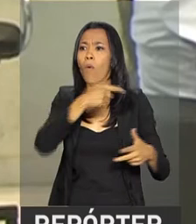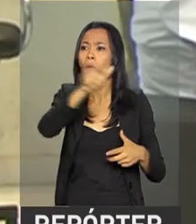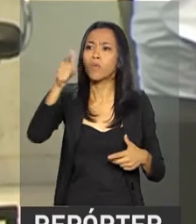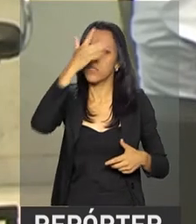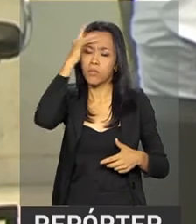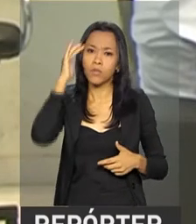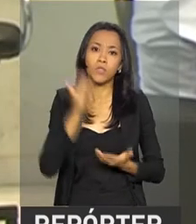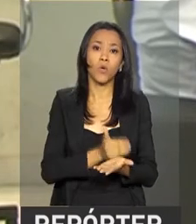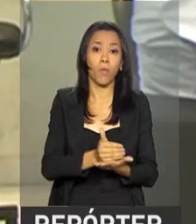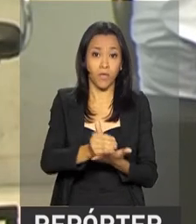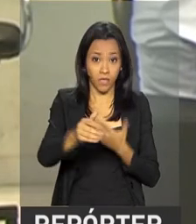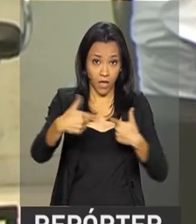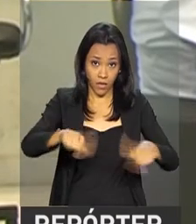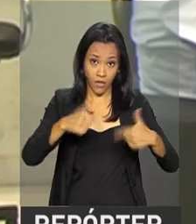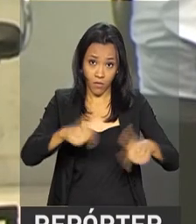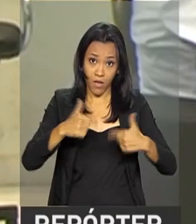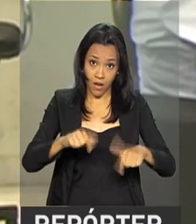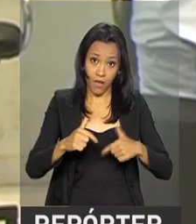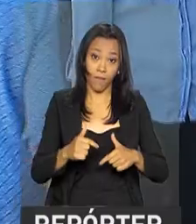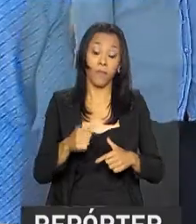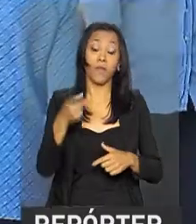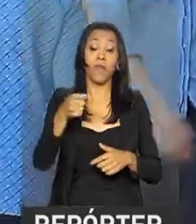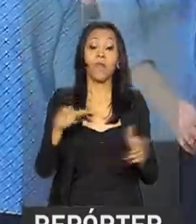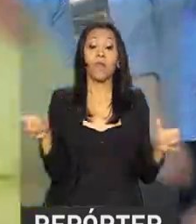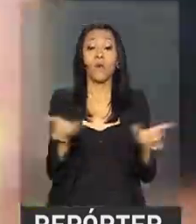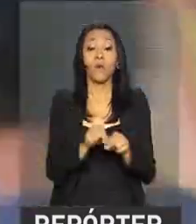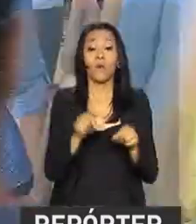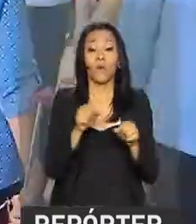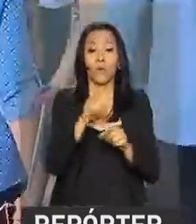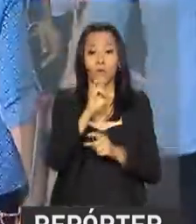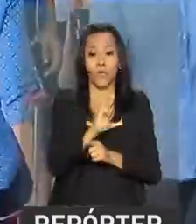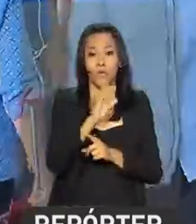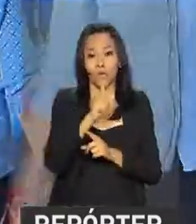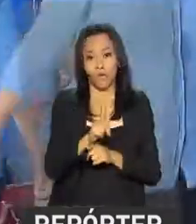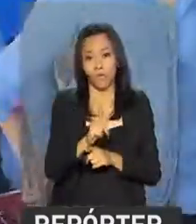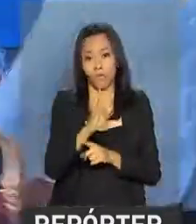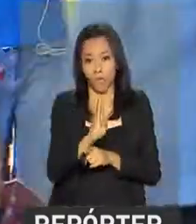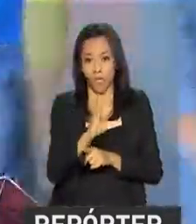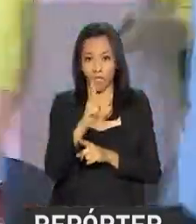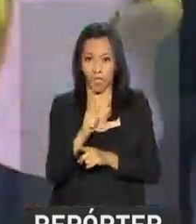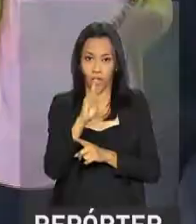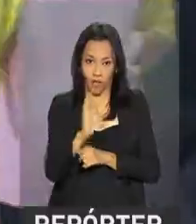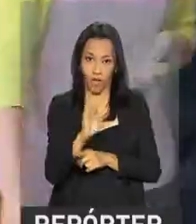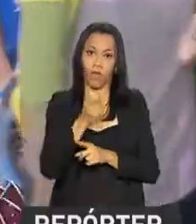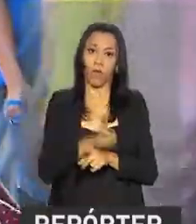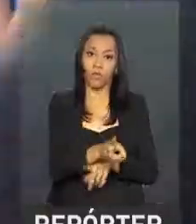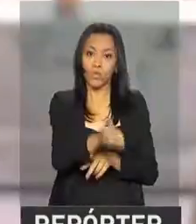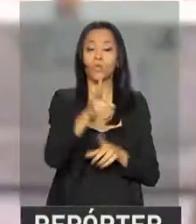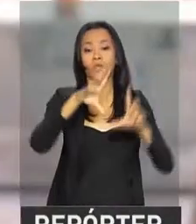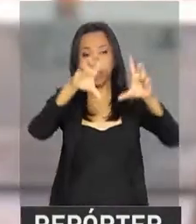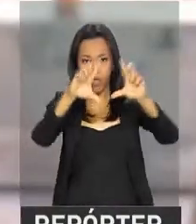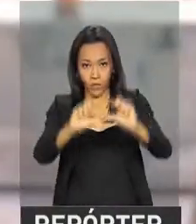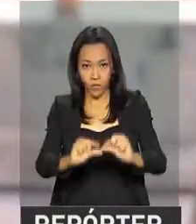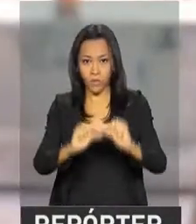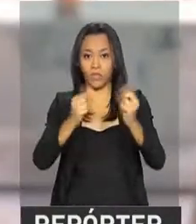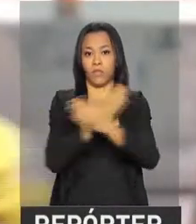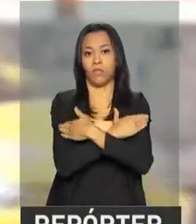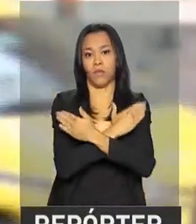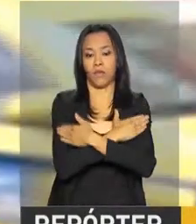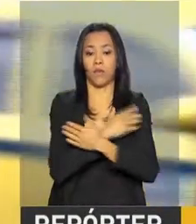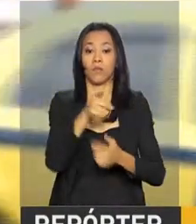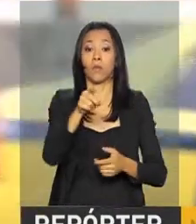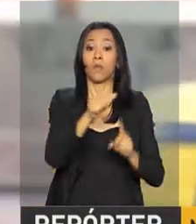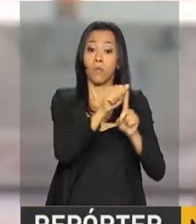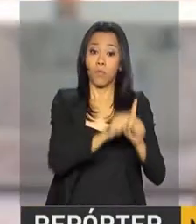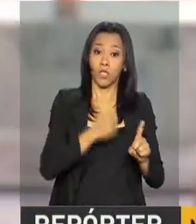nos últimos meses de acordo com o ibge a taxa de desemprego no país mantenha o ritmo de queda entre agosto e outubro